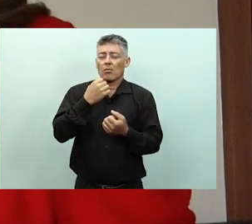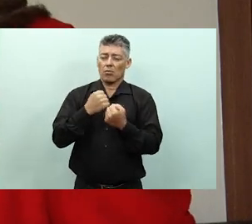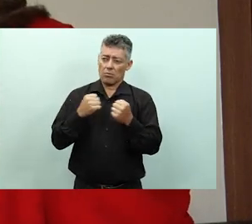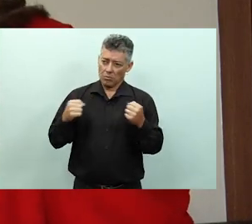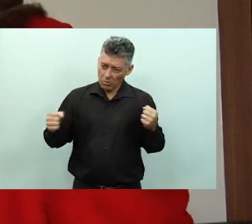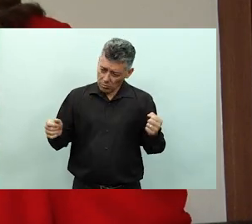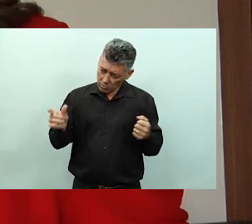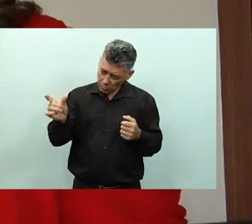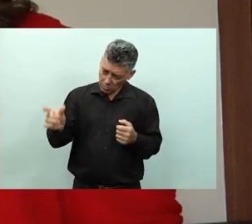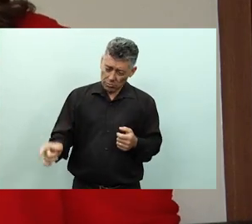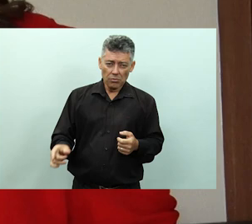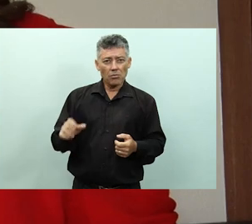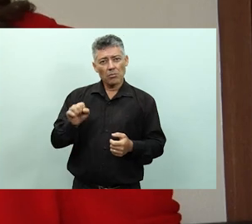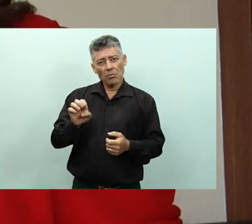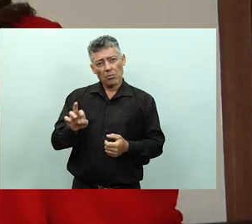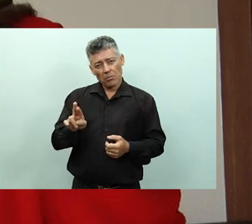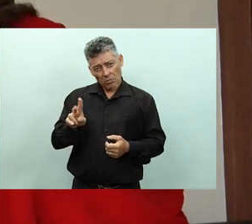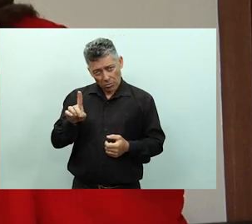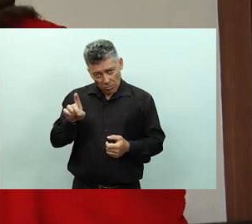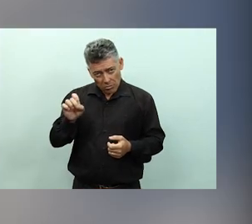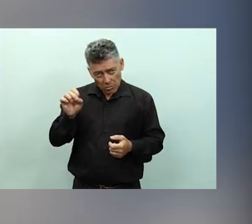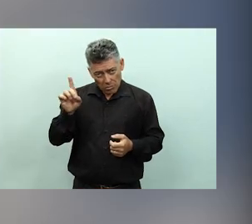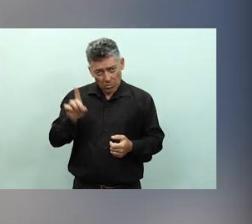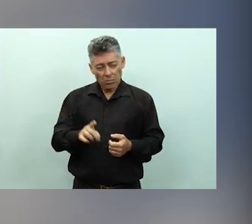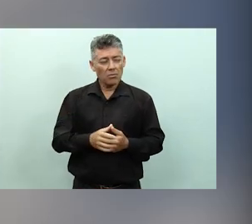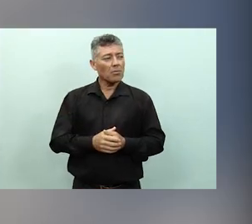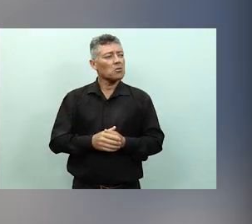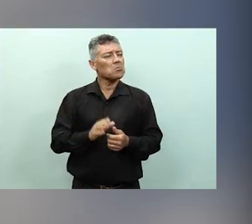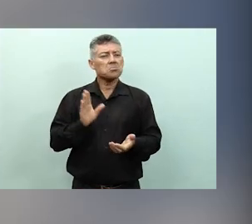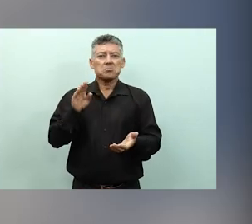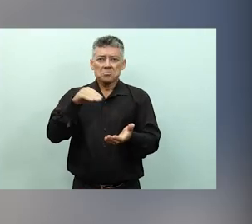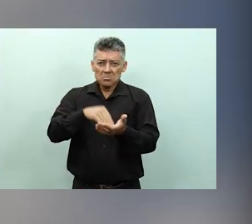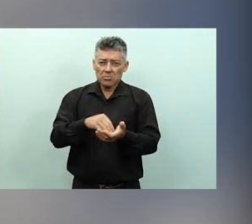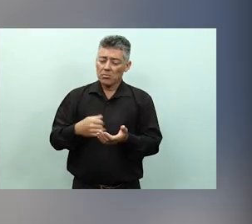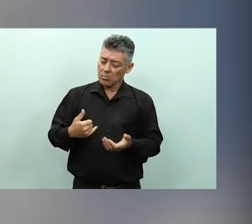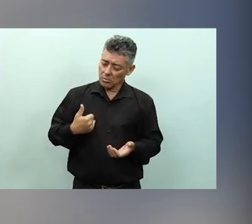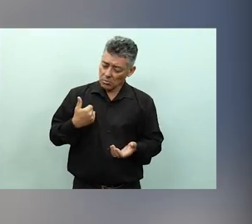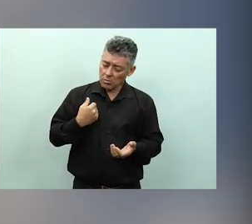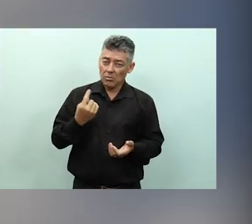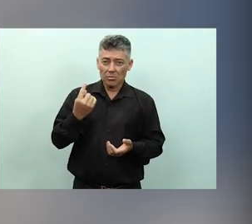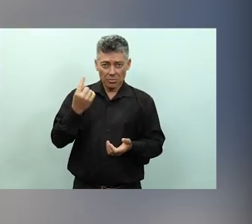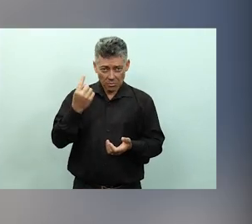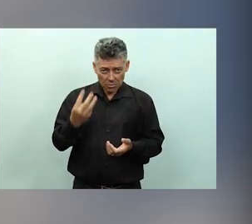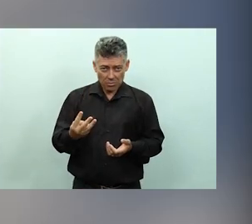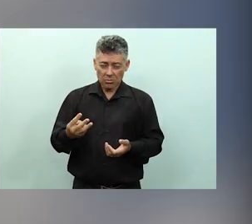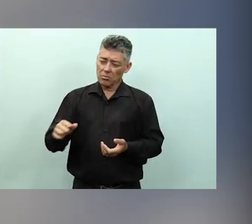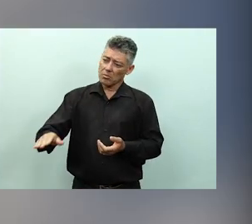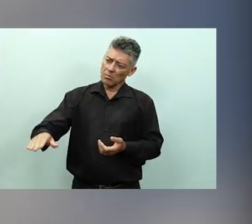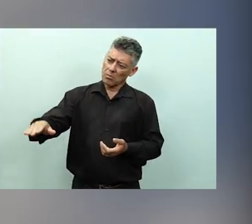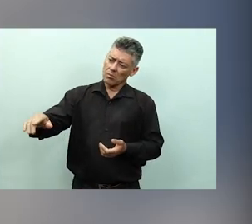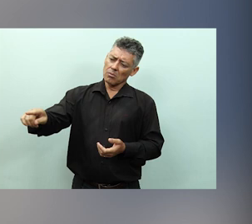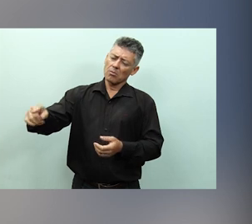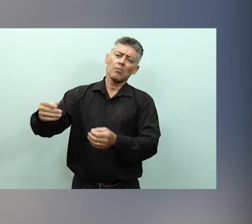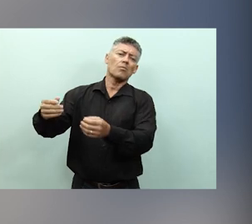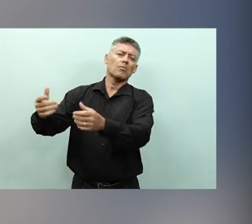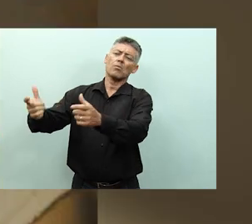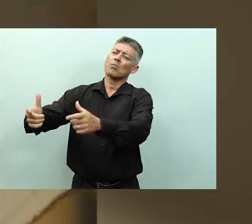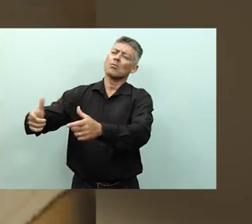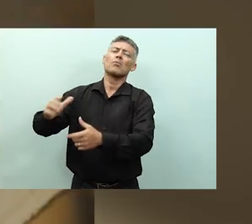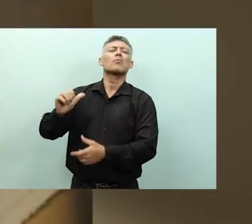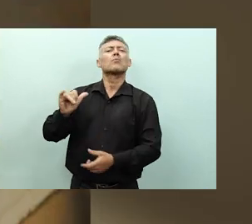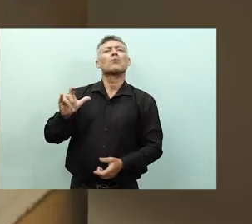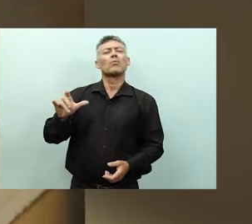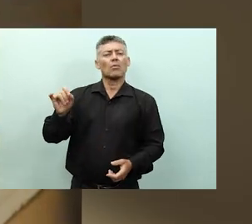pela região do Seridó, especialmente pela cidade de Caicó. Até os 13 anos, Vilma residiu em Caicó. Desde cedo,